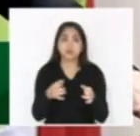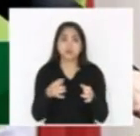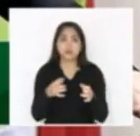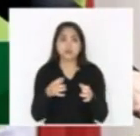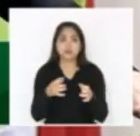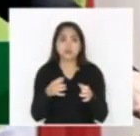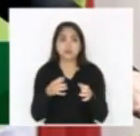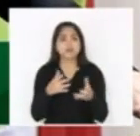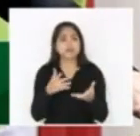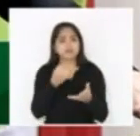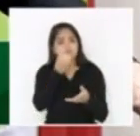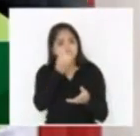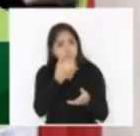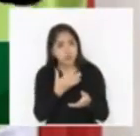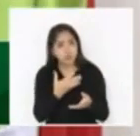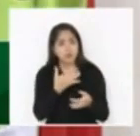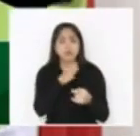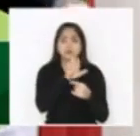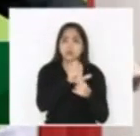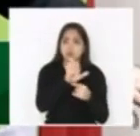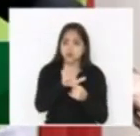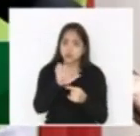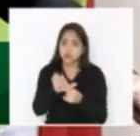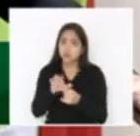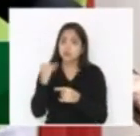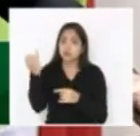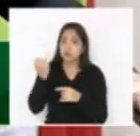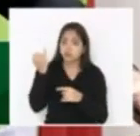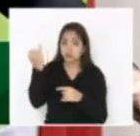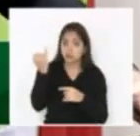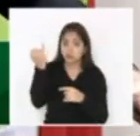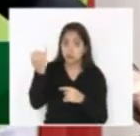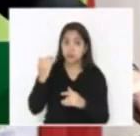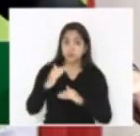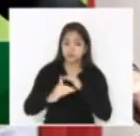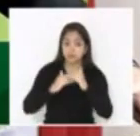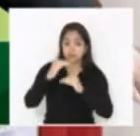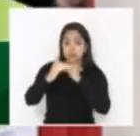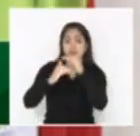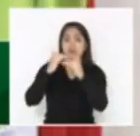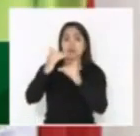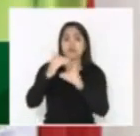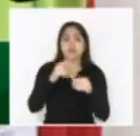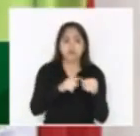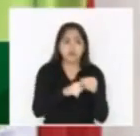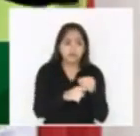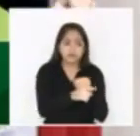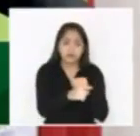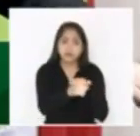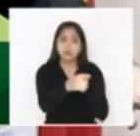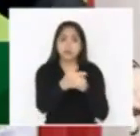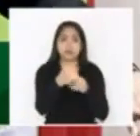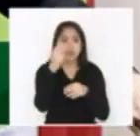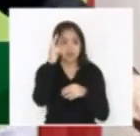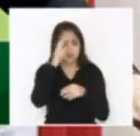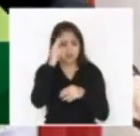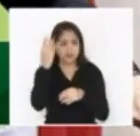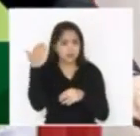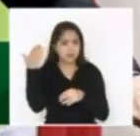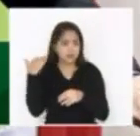úteis, que foram fundamentais para levar o desenvolvimento do interior, e eu lembro até porque fui